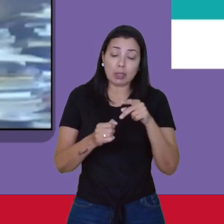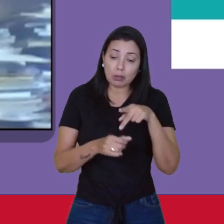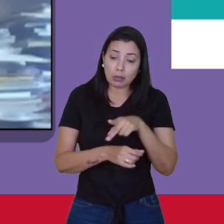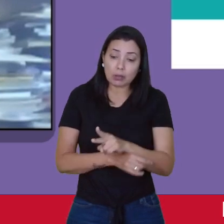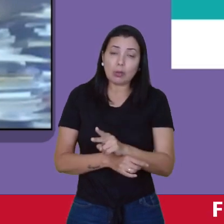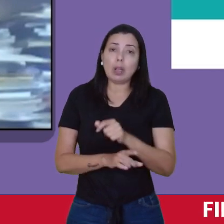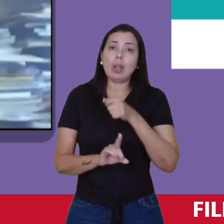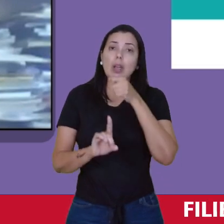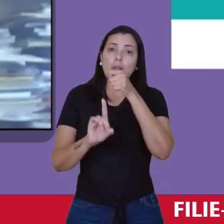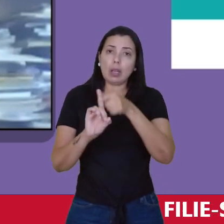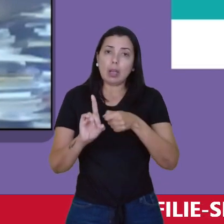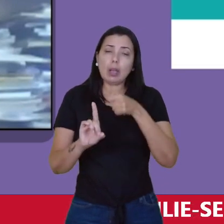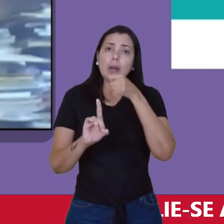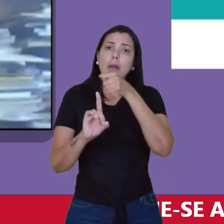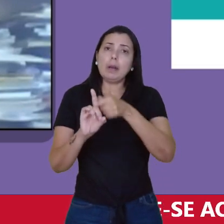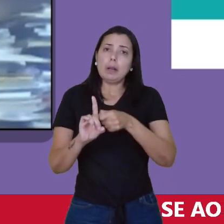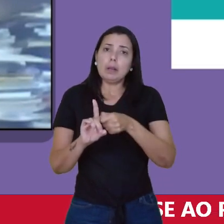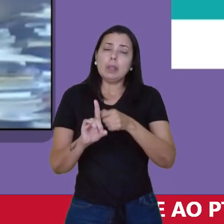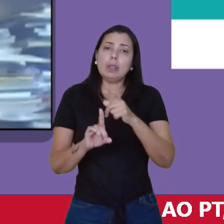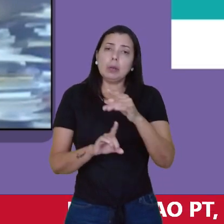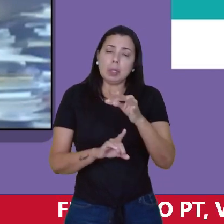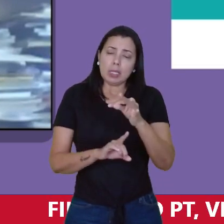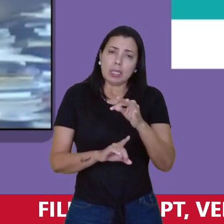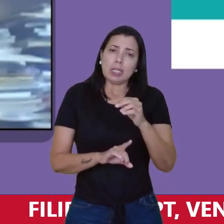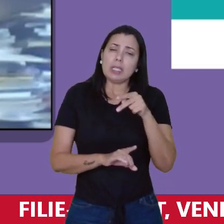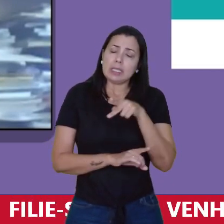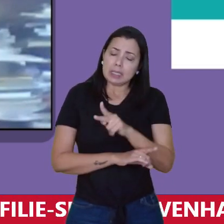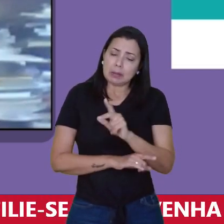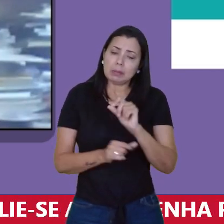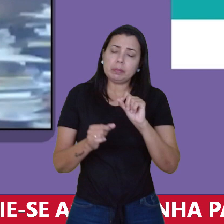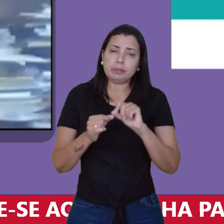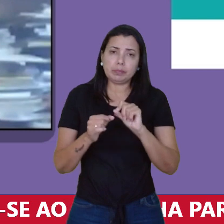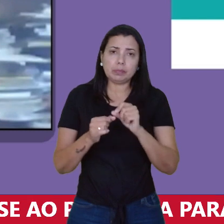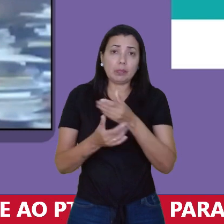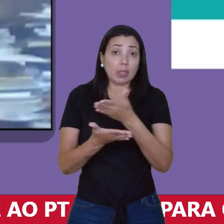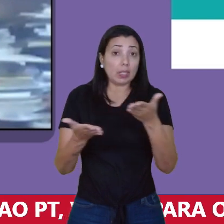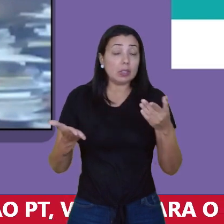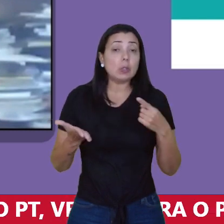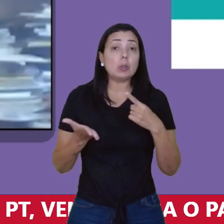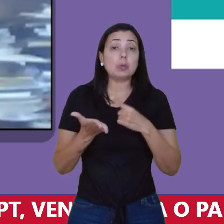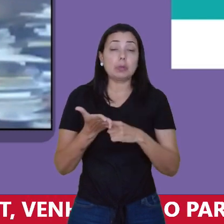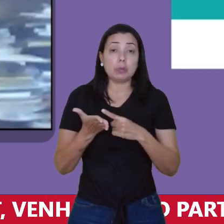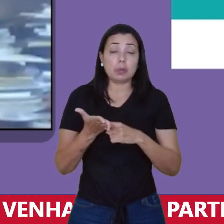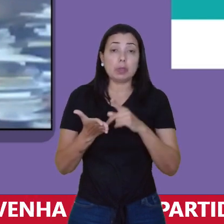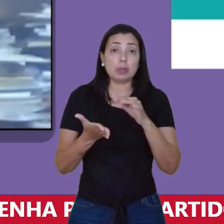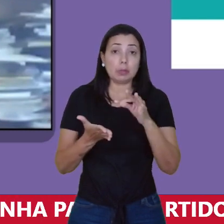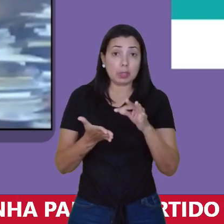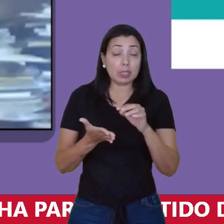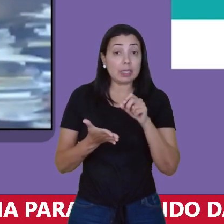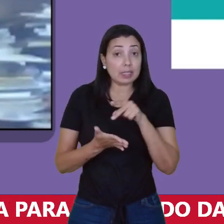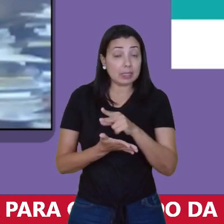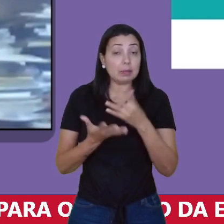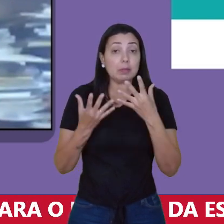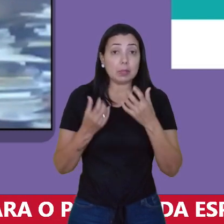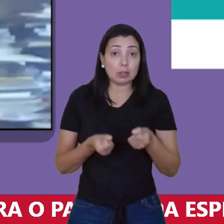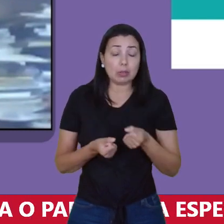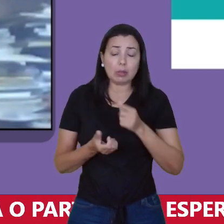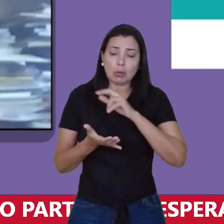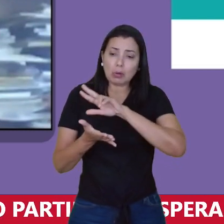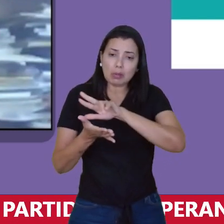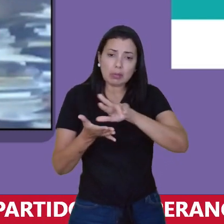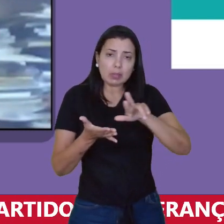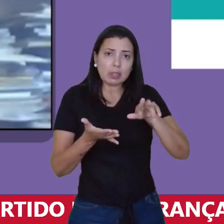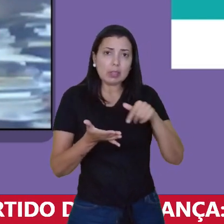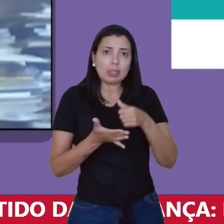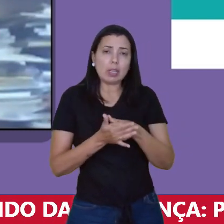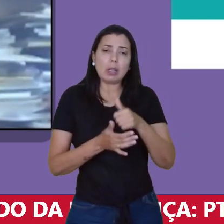continuar a luta, essa luta que o PT sempre fez, esses compromissos que o PT sempre assumiu, com a diversidade,